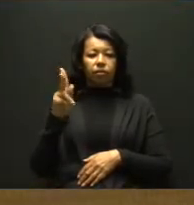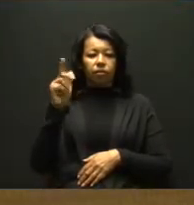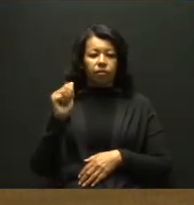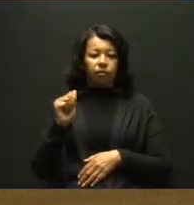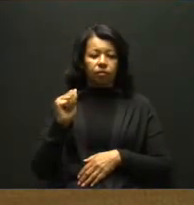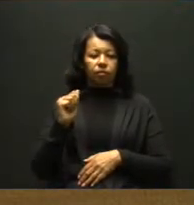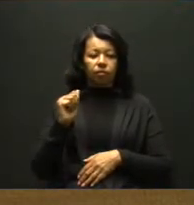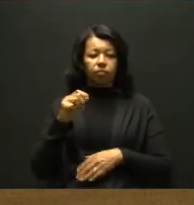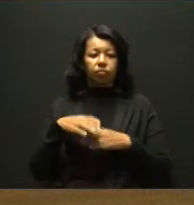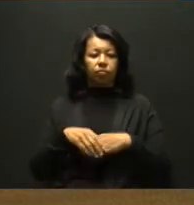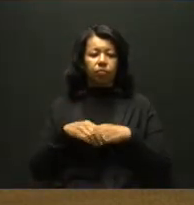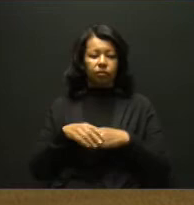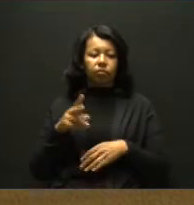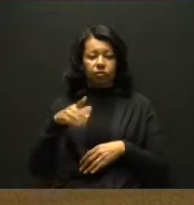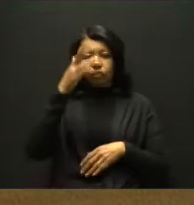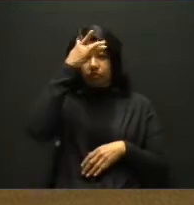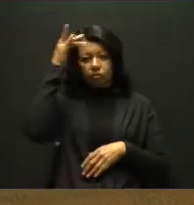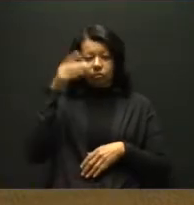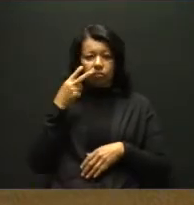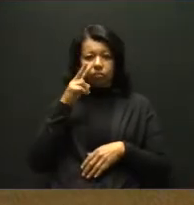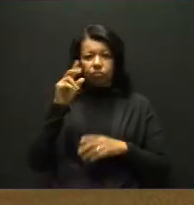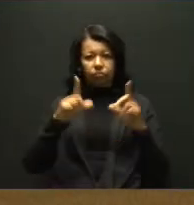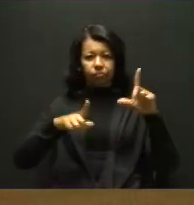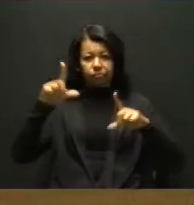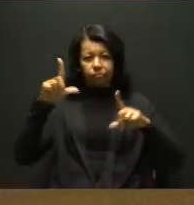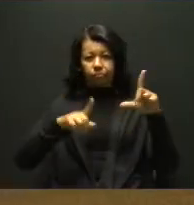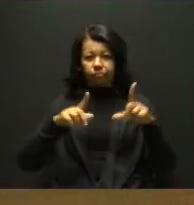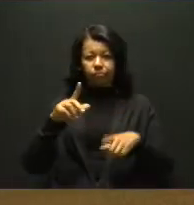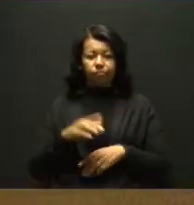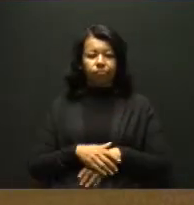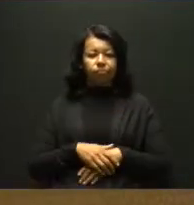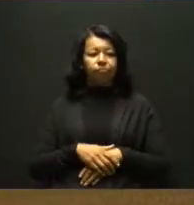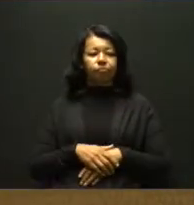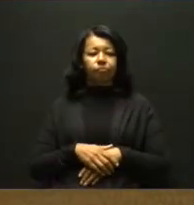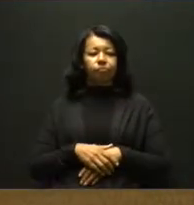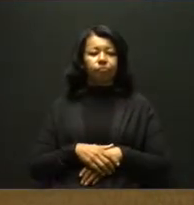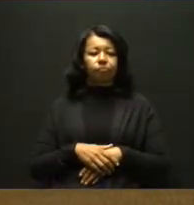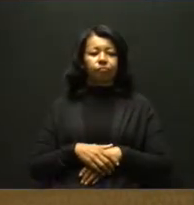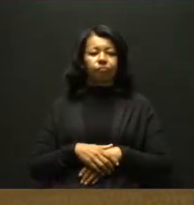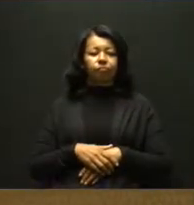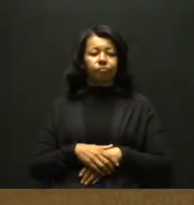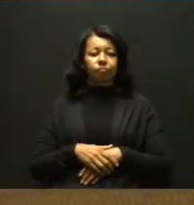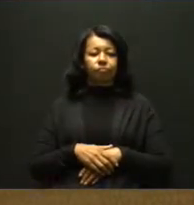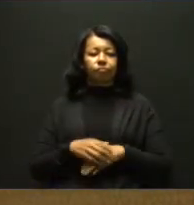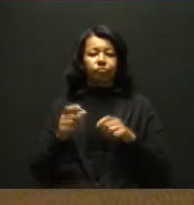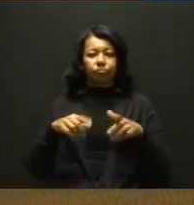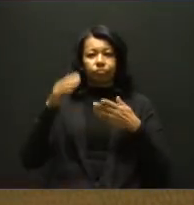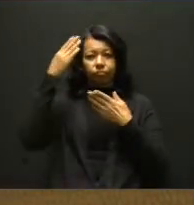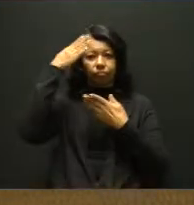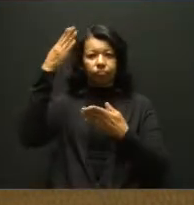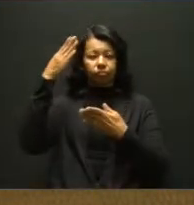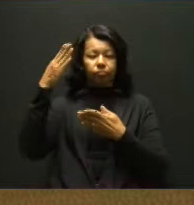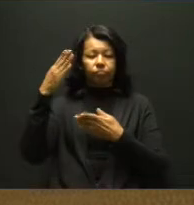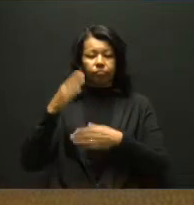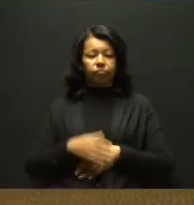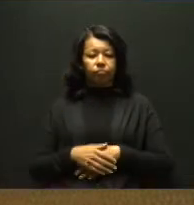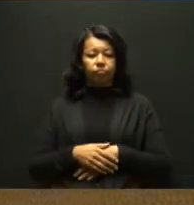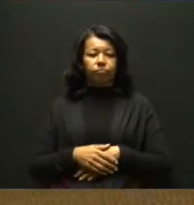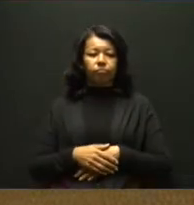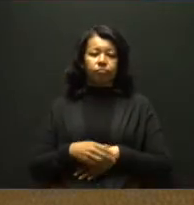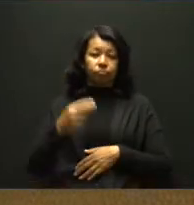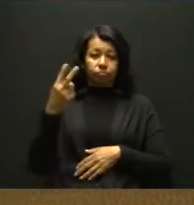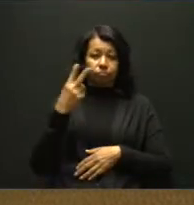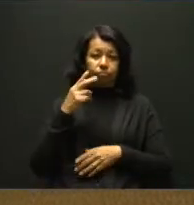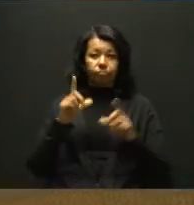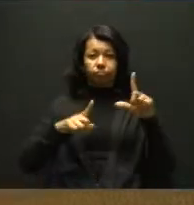sempre quem as pessoas que nos assistem através da tv câmara onde agradecemos a grande audiência que sabemos que